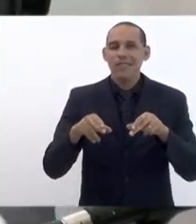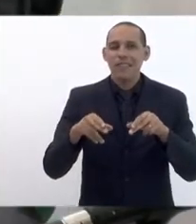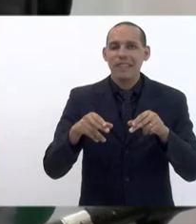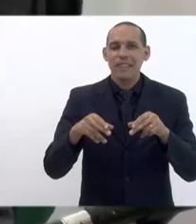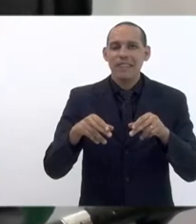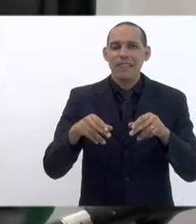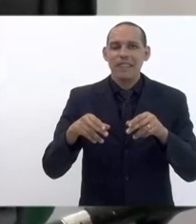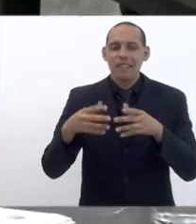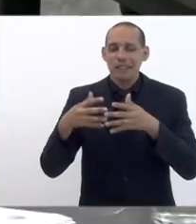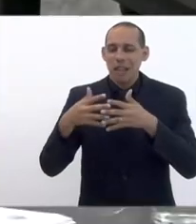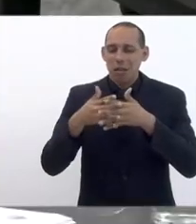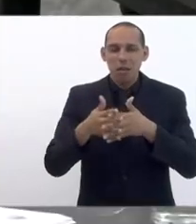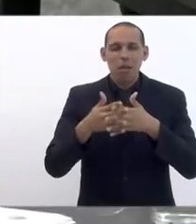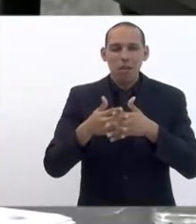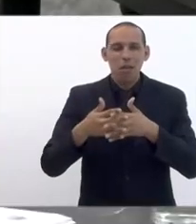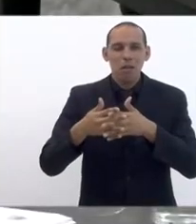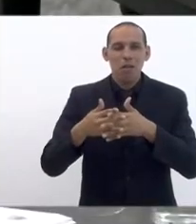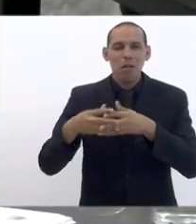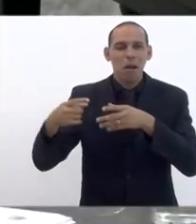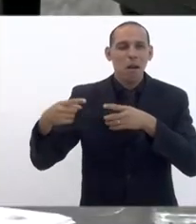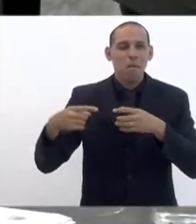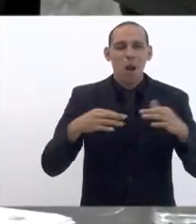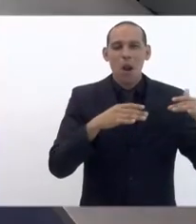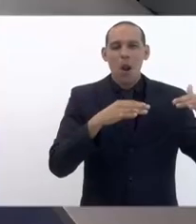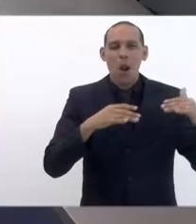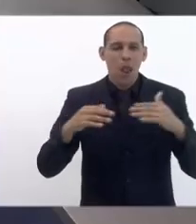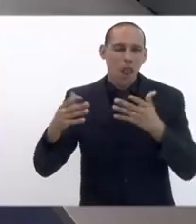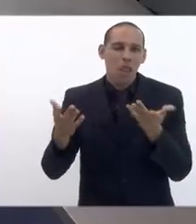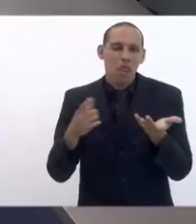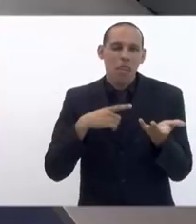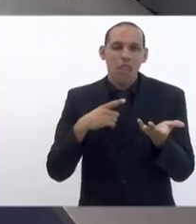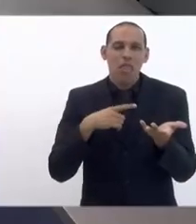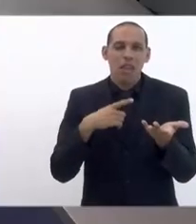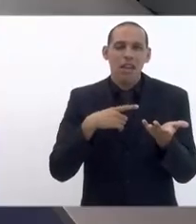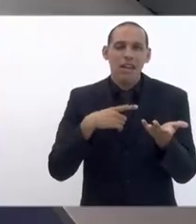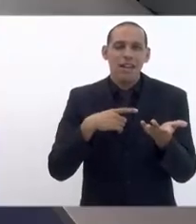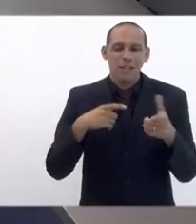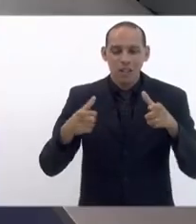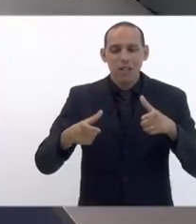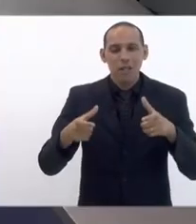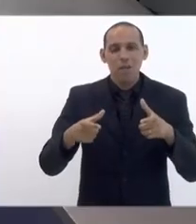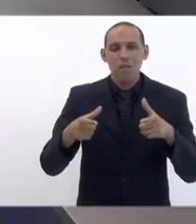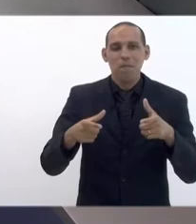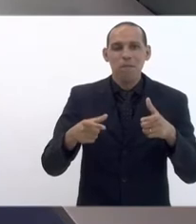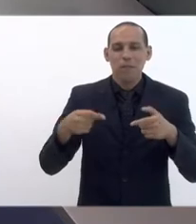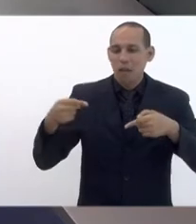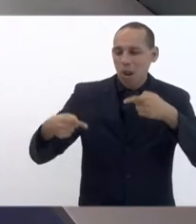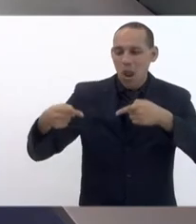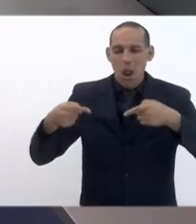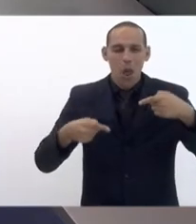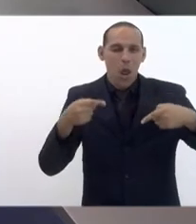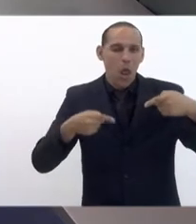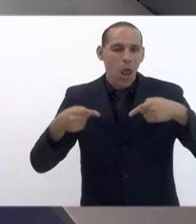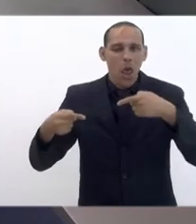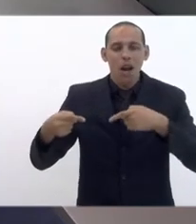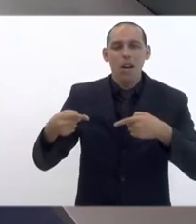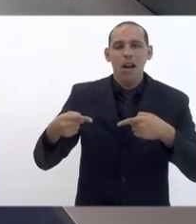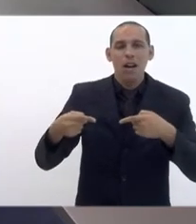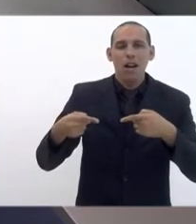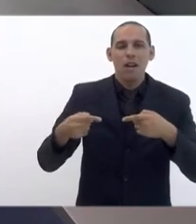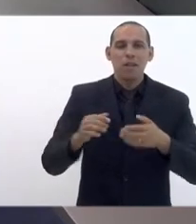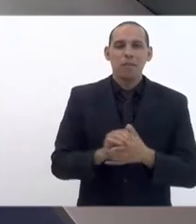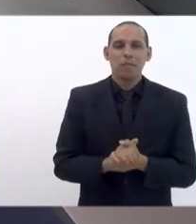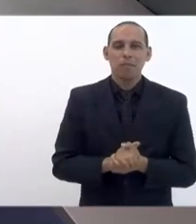conflito. Lembra, teve um debate aqui na casa sobre São José do Vale do Rio Preto. Não sei se Valdec se lembra exatamente disso. Muito